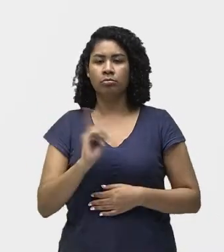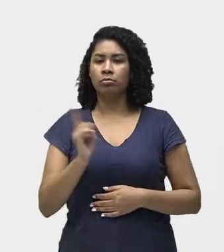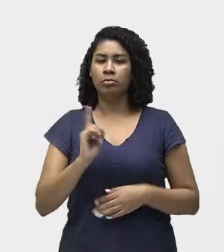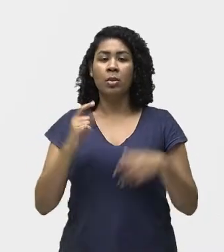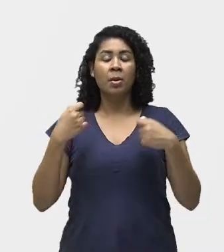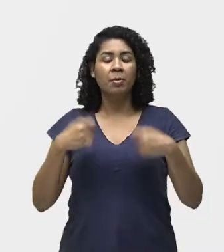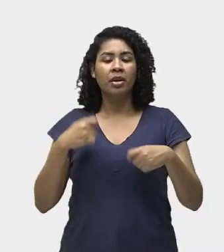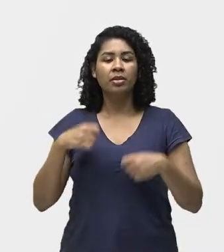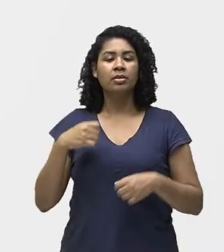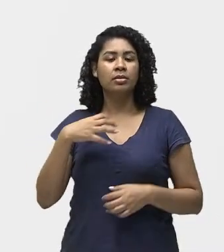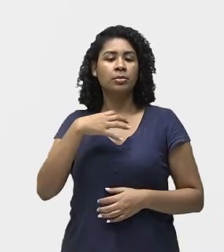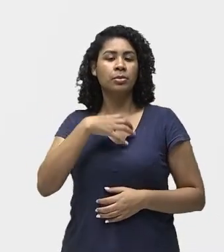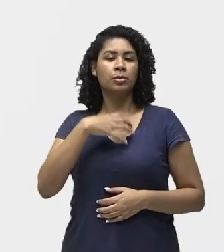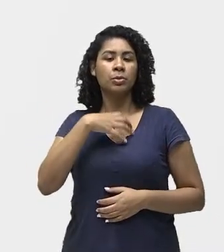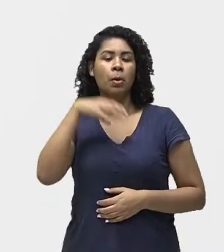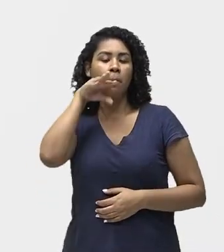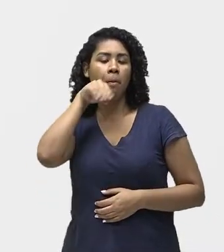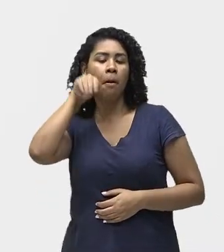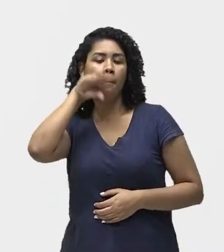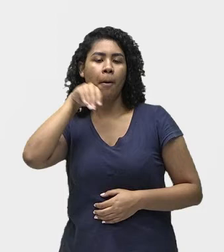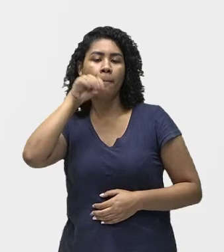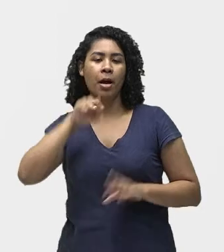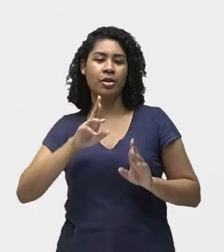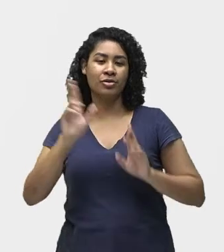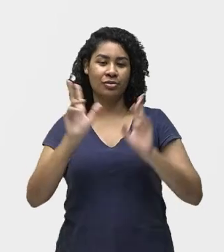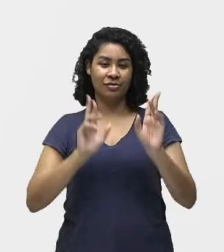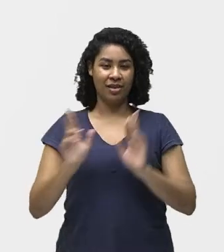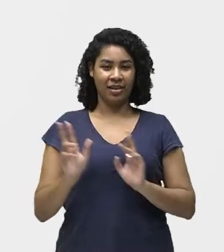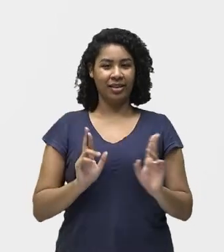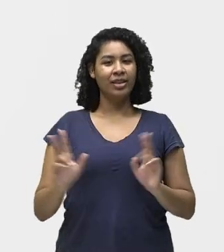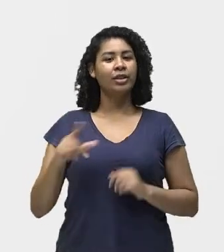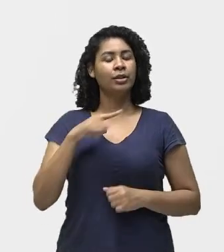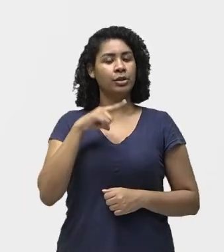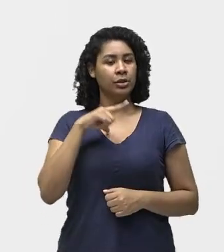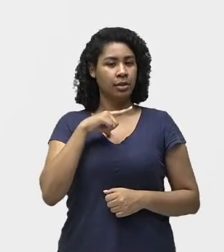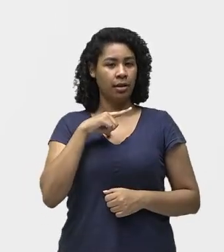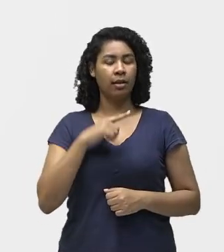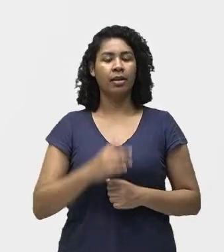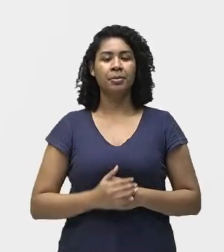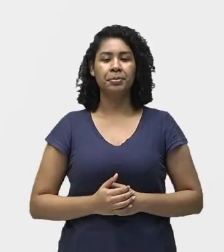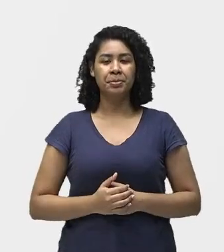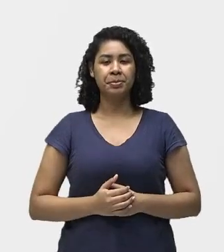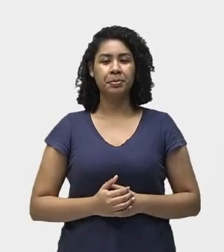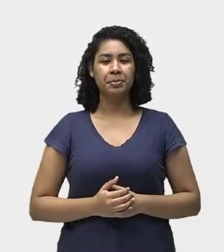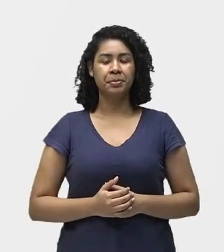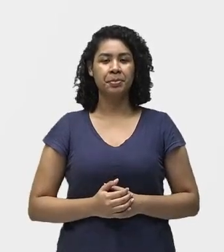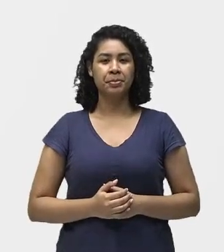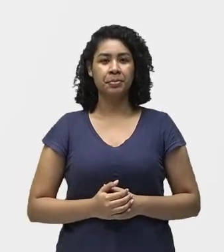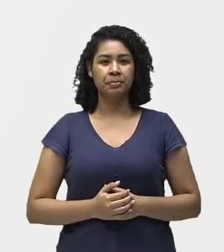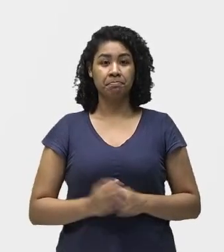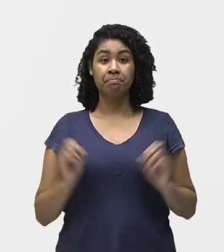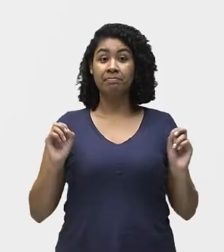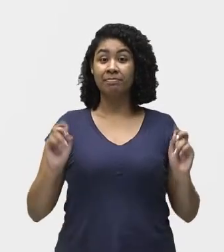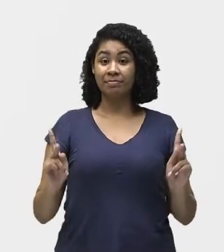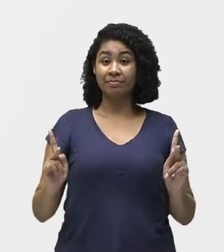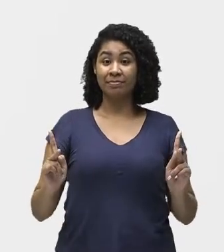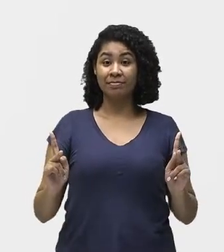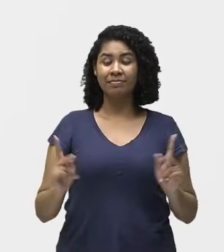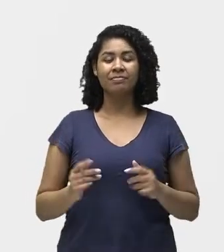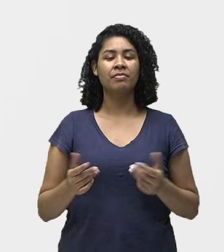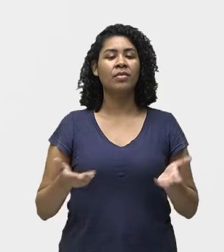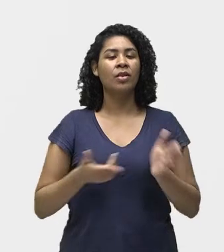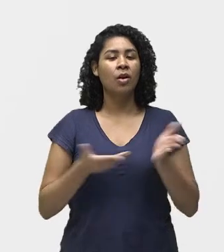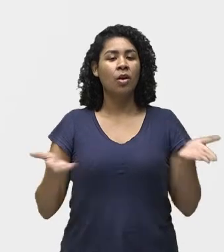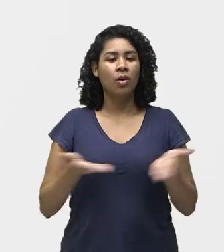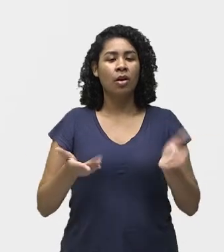o it, é o verbo comer, tá bom? Então, essa palavrinha, esse pronome, a gente fala it, ok? Então, vamos ver um vídeo